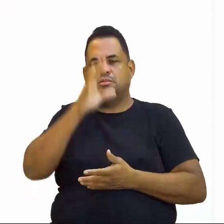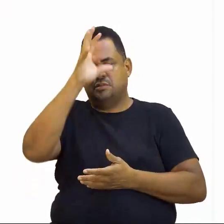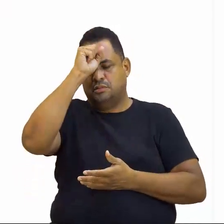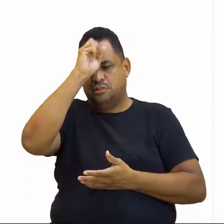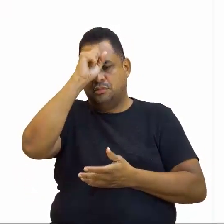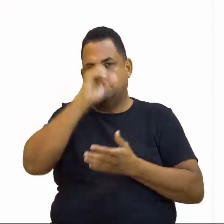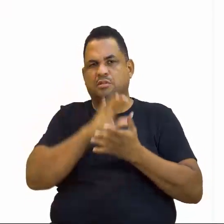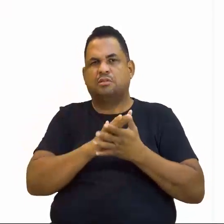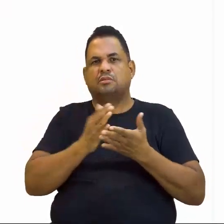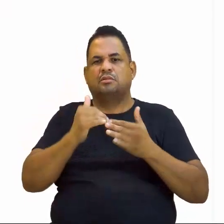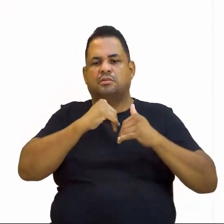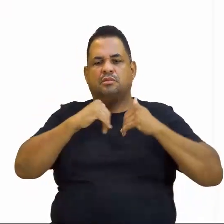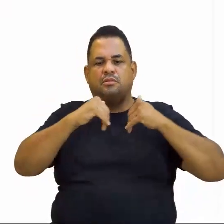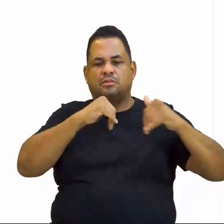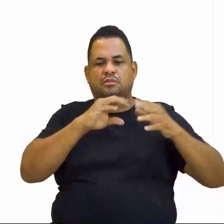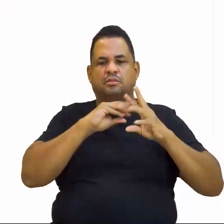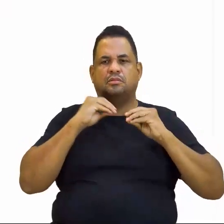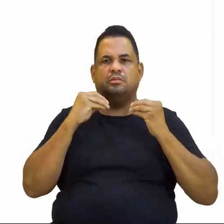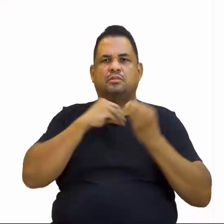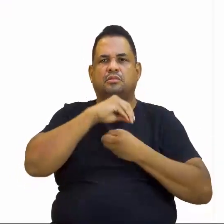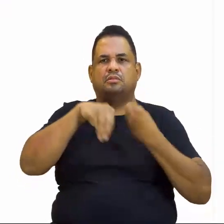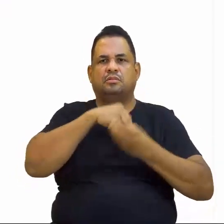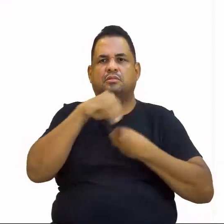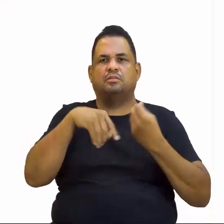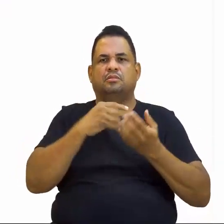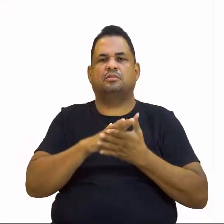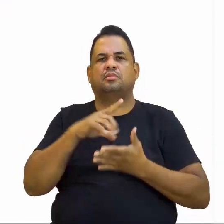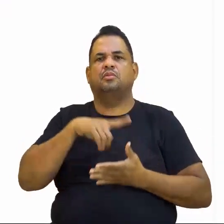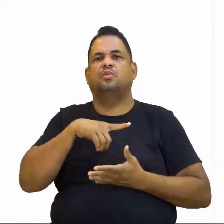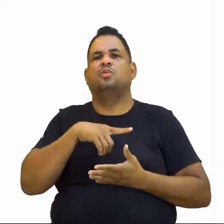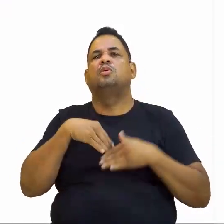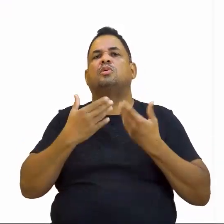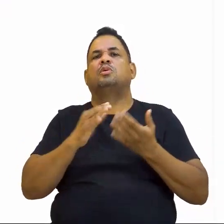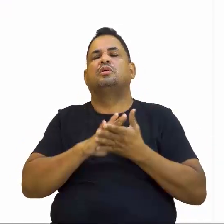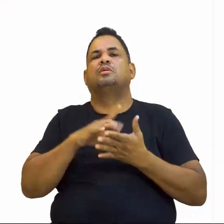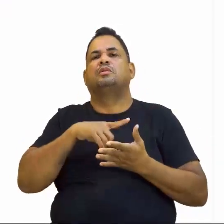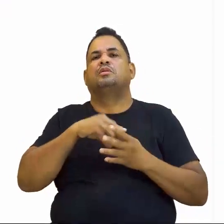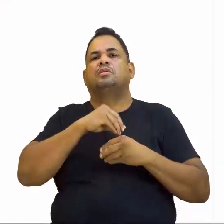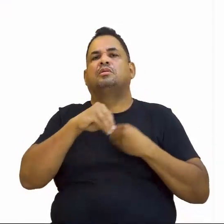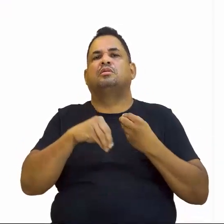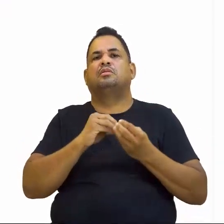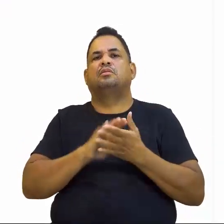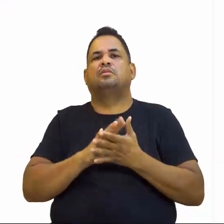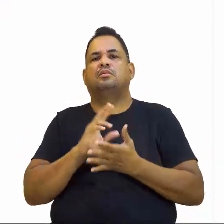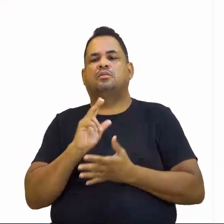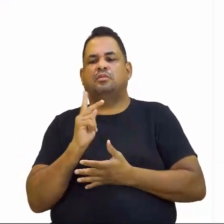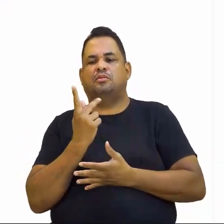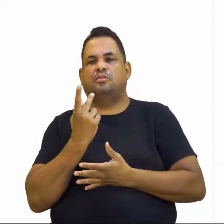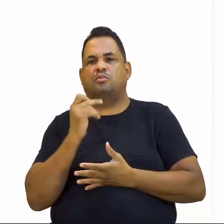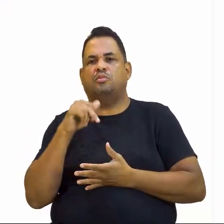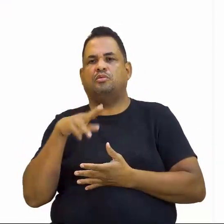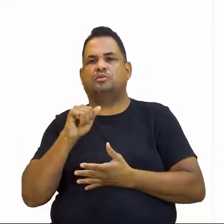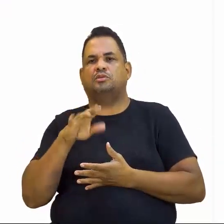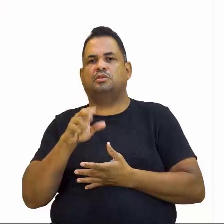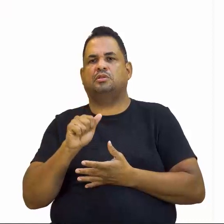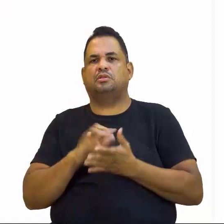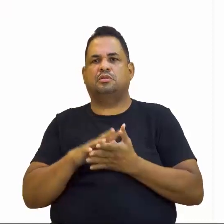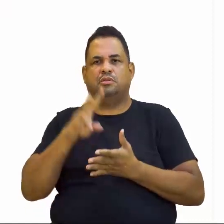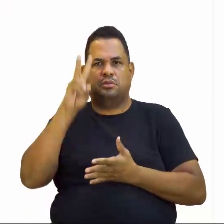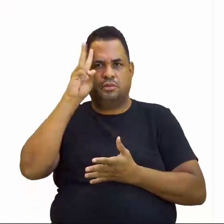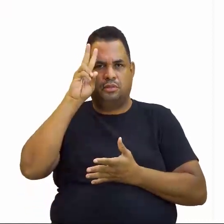em separação de misturas que quando a gente tem uma mistura homogênea, lembram